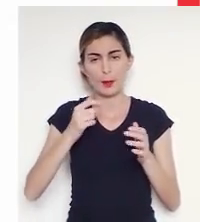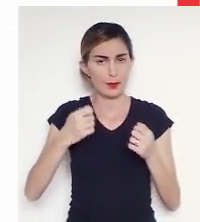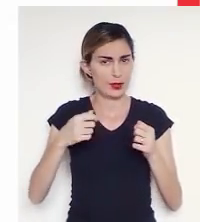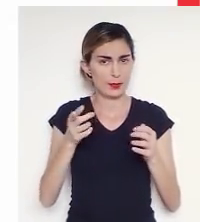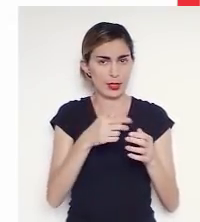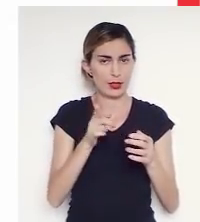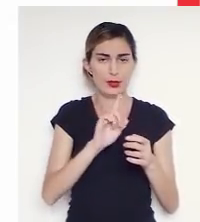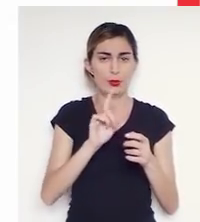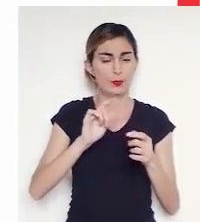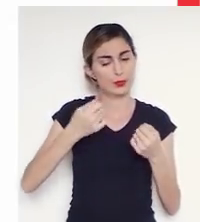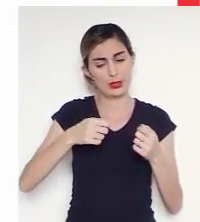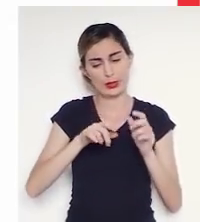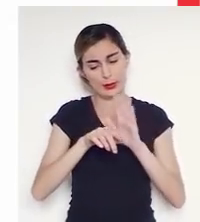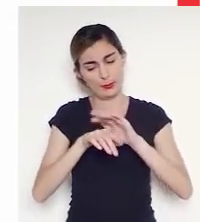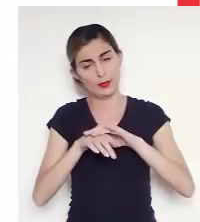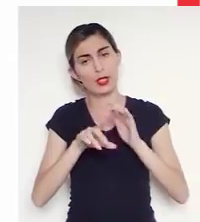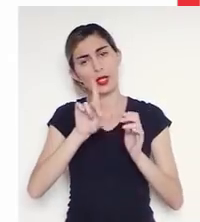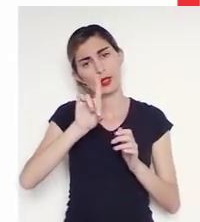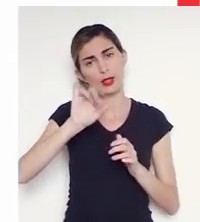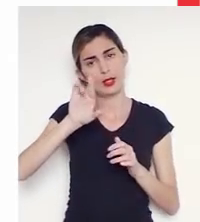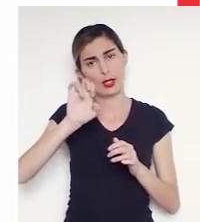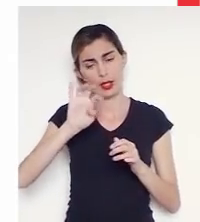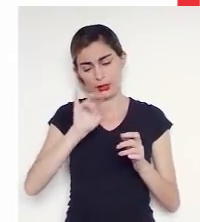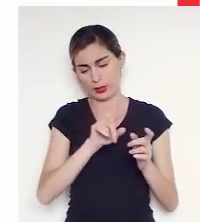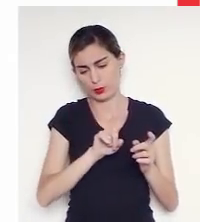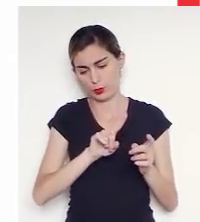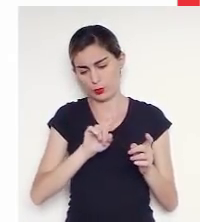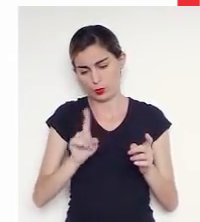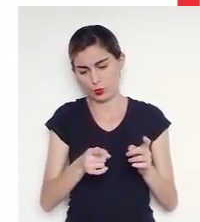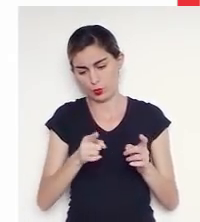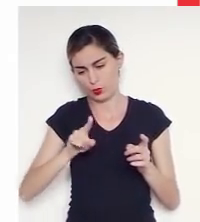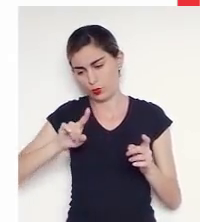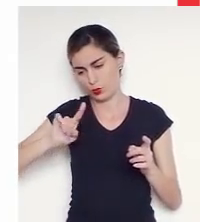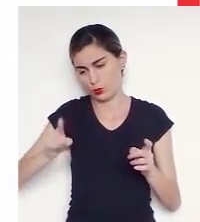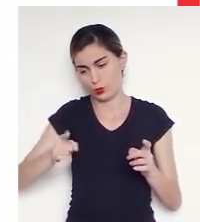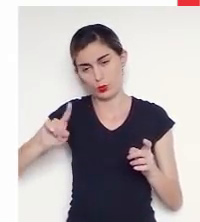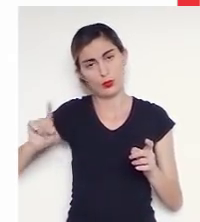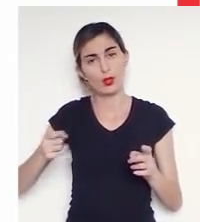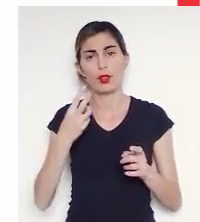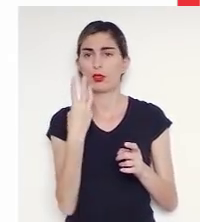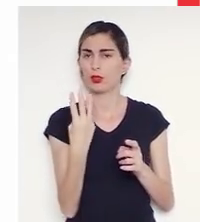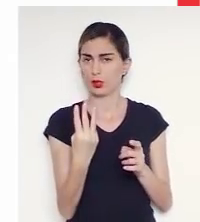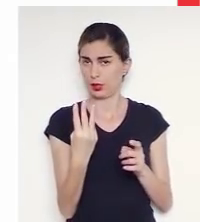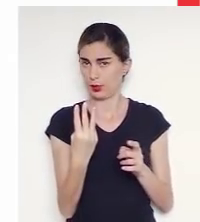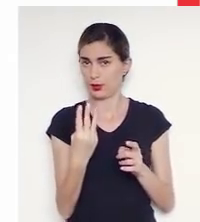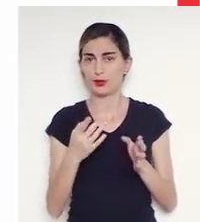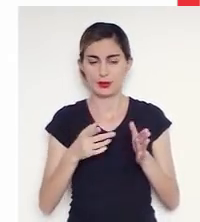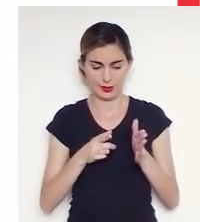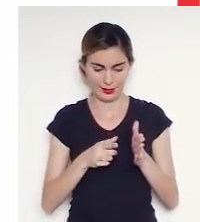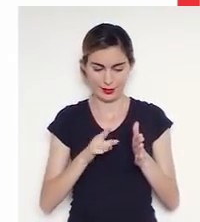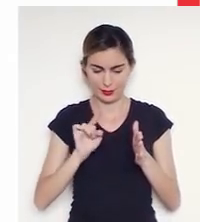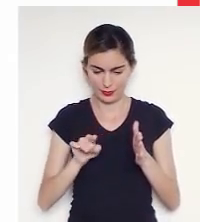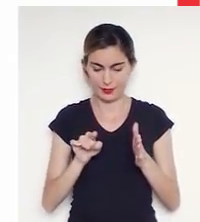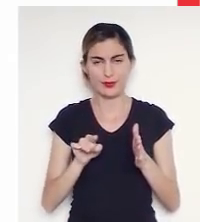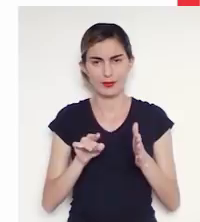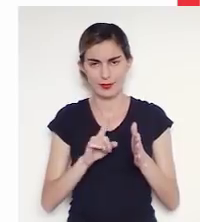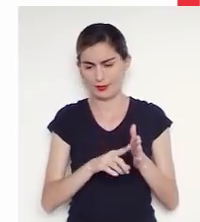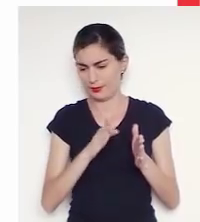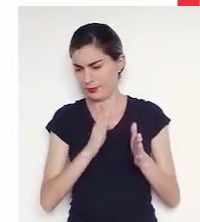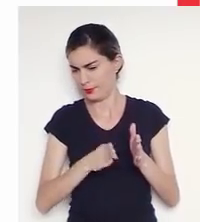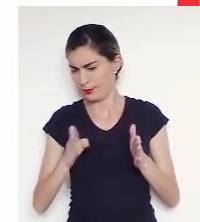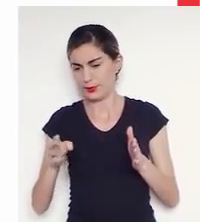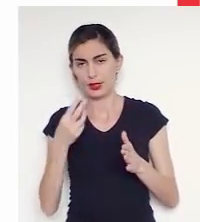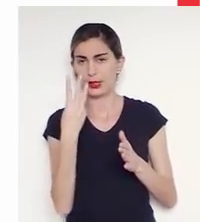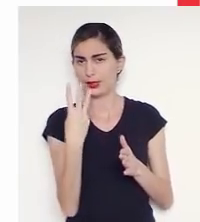lá. Olha ali, ó. Uma casa decimal, 2 casas decimais, 3